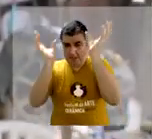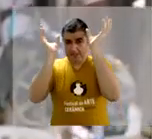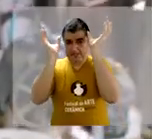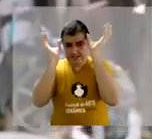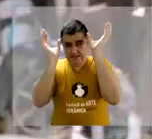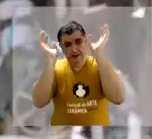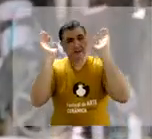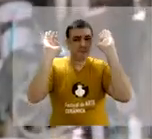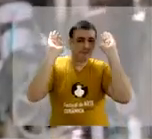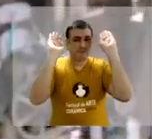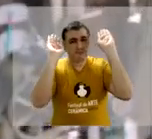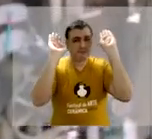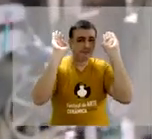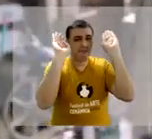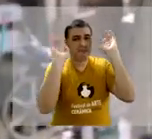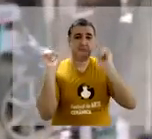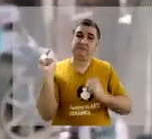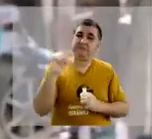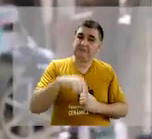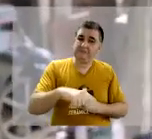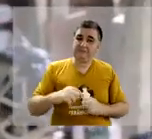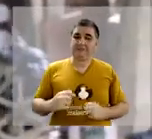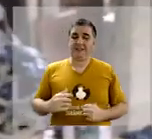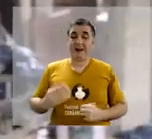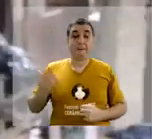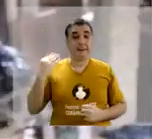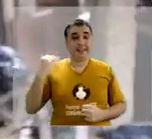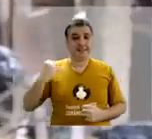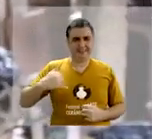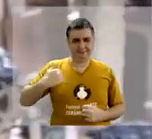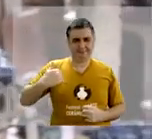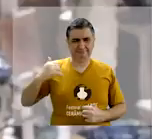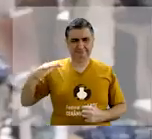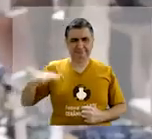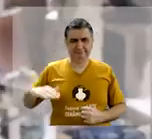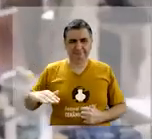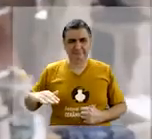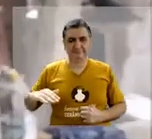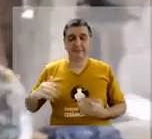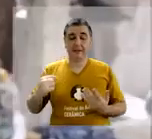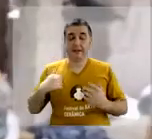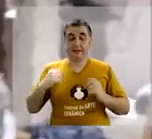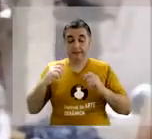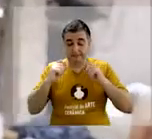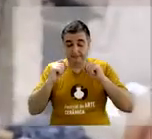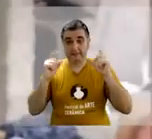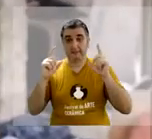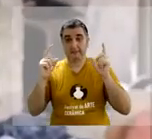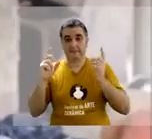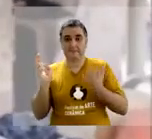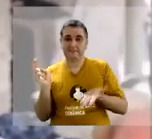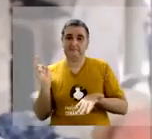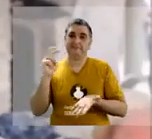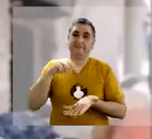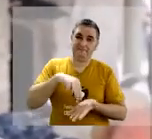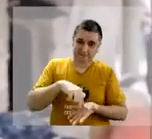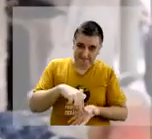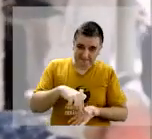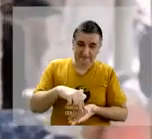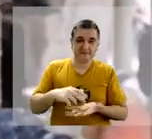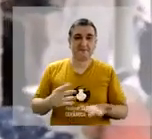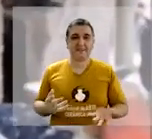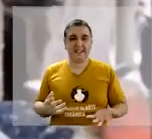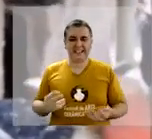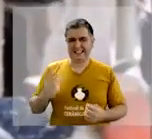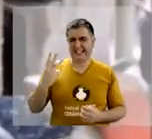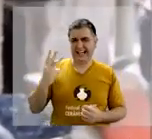pegado. Então quando nós éramos pequenos, a gente levantava, com a minha bisavó não, foi muito pouco, porque ela era mais velha, mas ela ainda fez